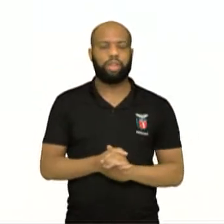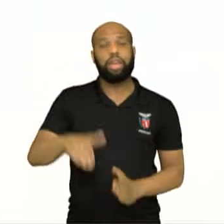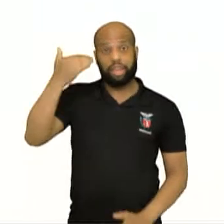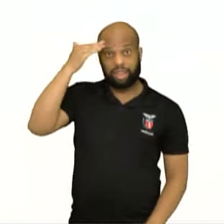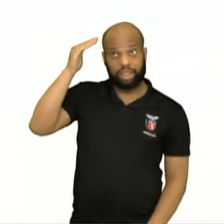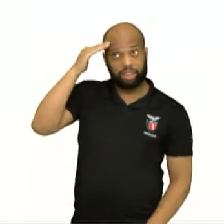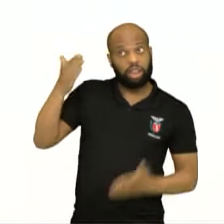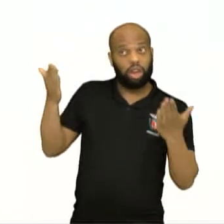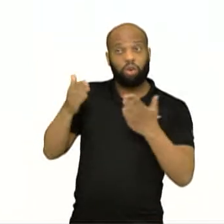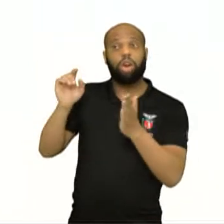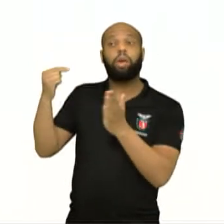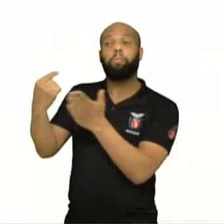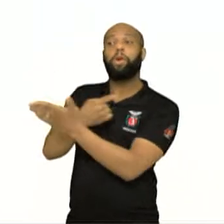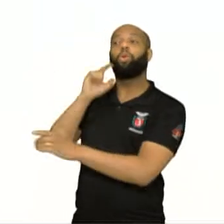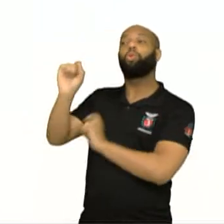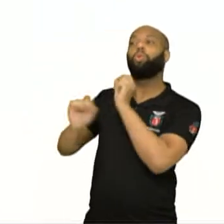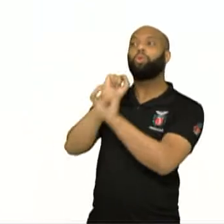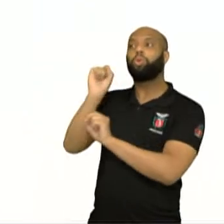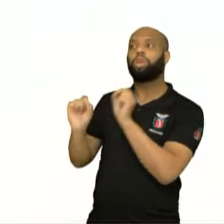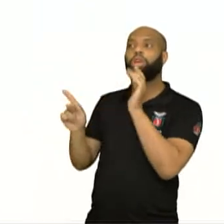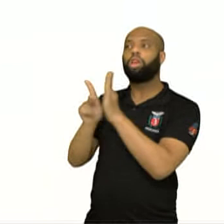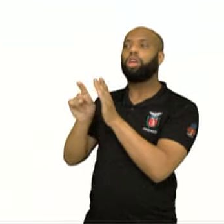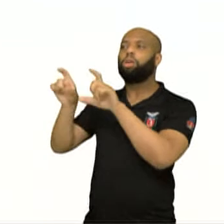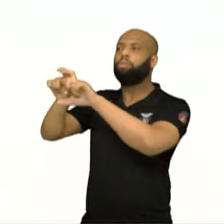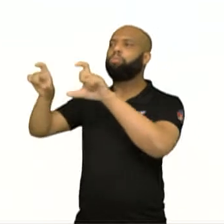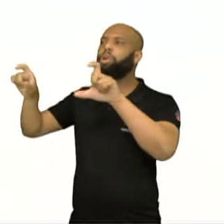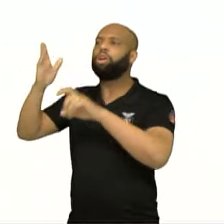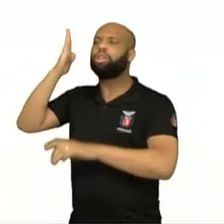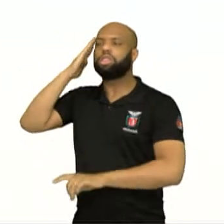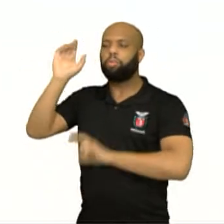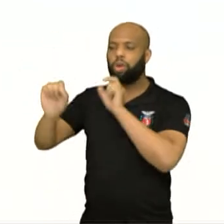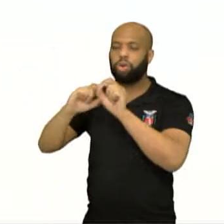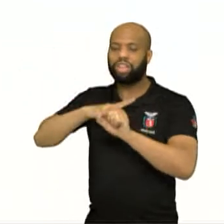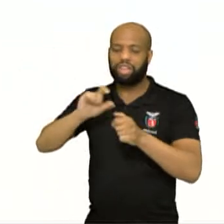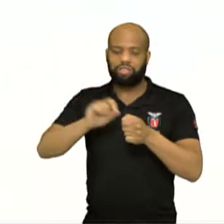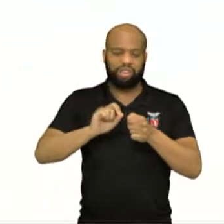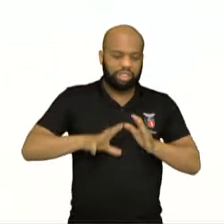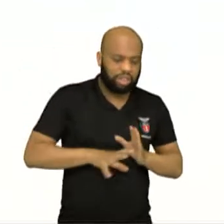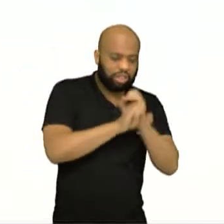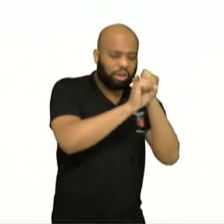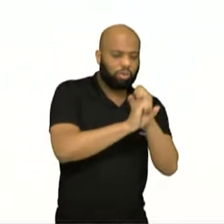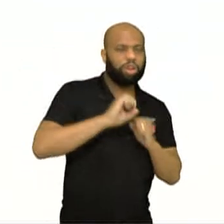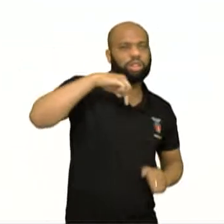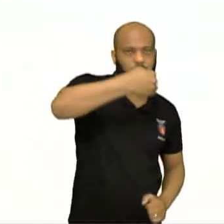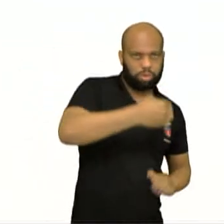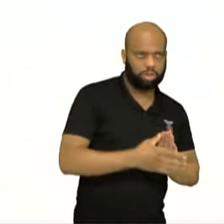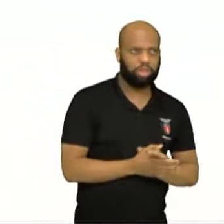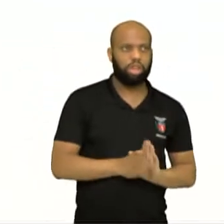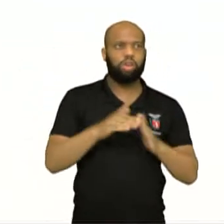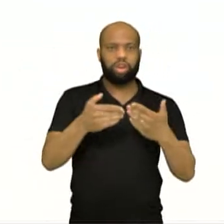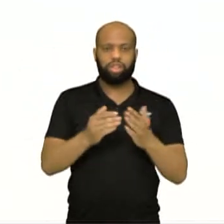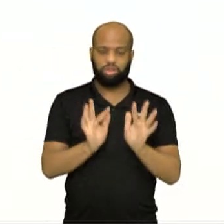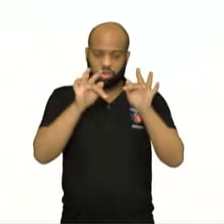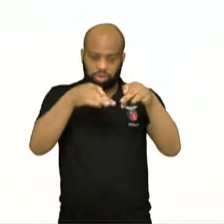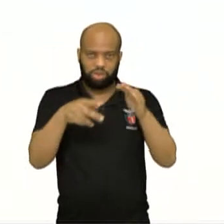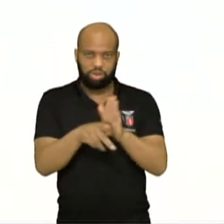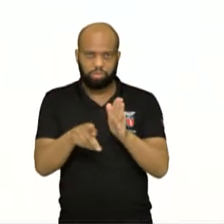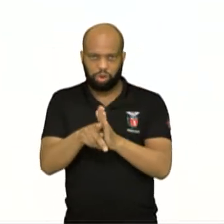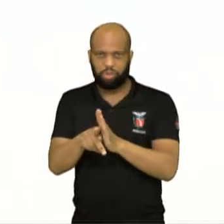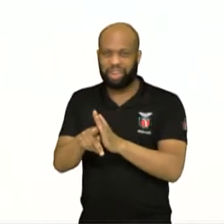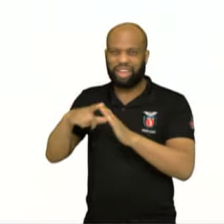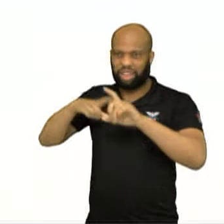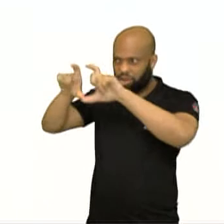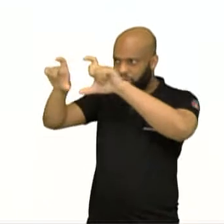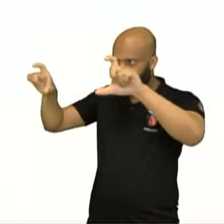entender a pergunta do problema para saber o que se deve calcular. Então, lá no finalzinho do problema, vai aparecer